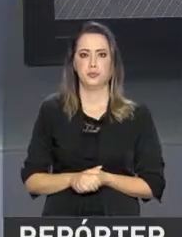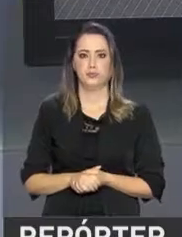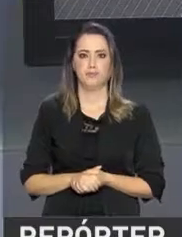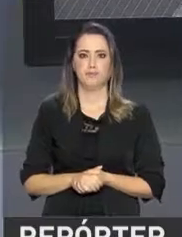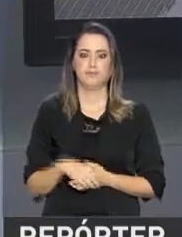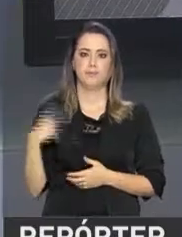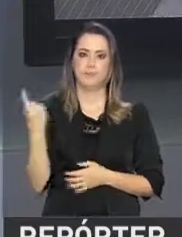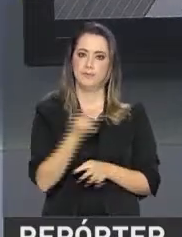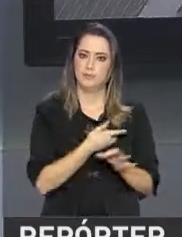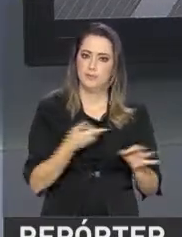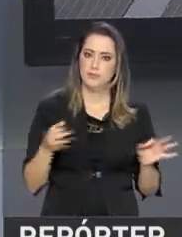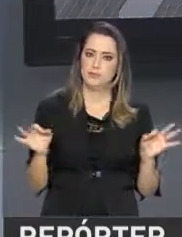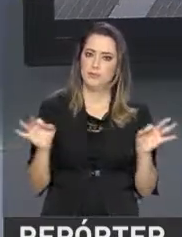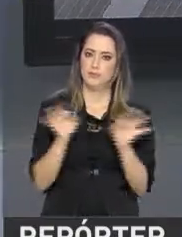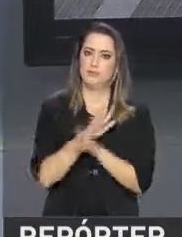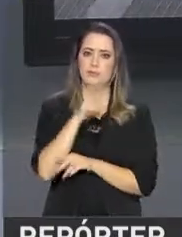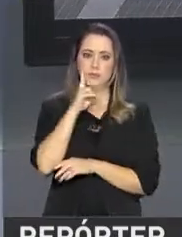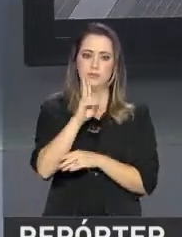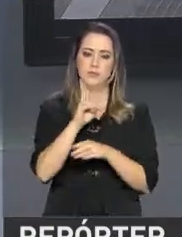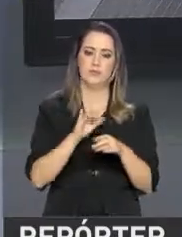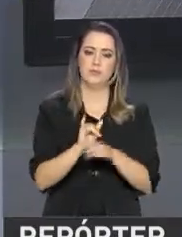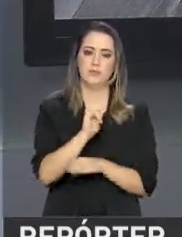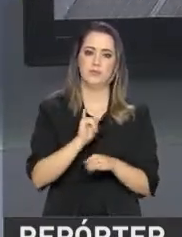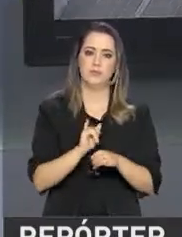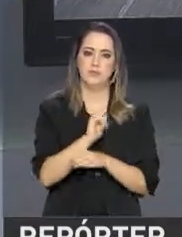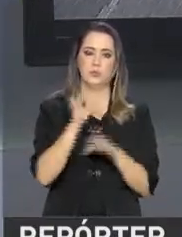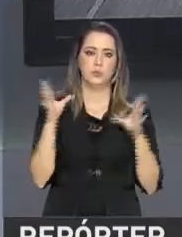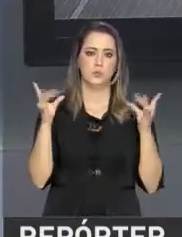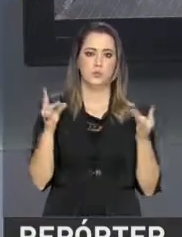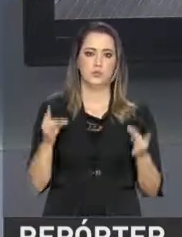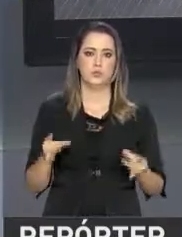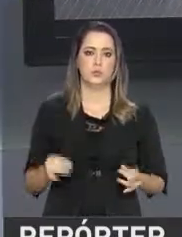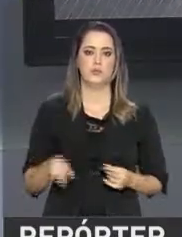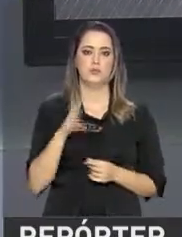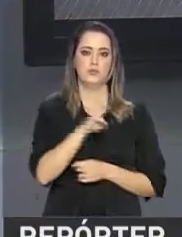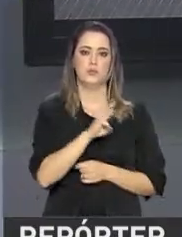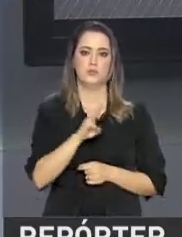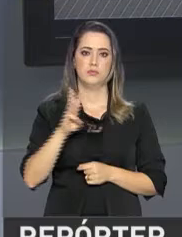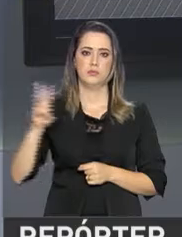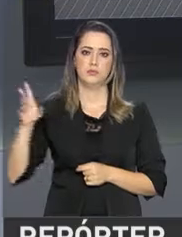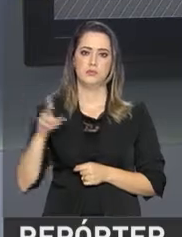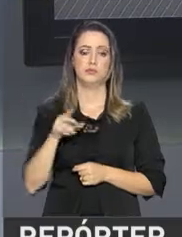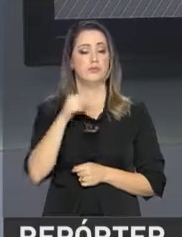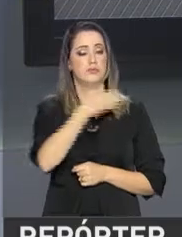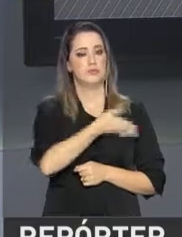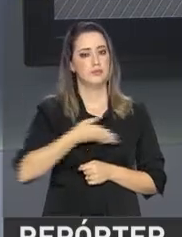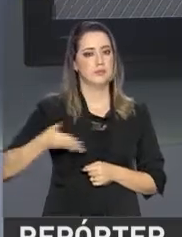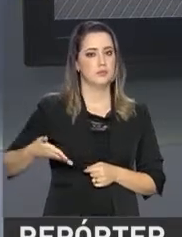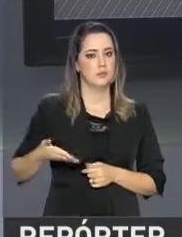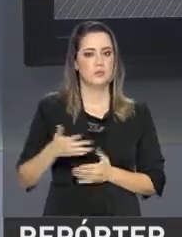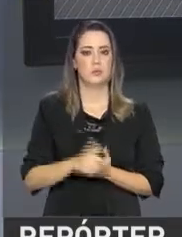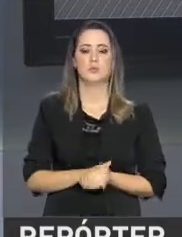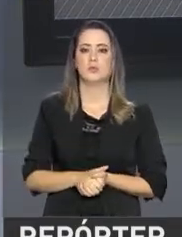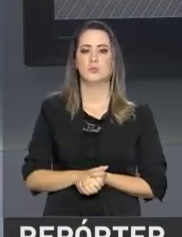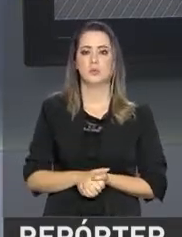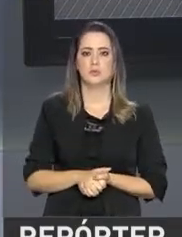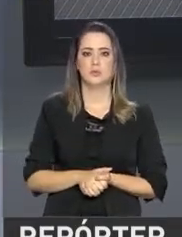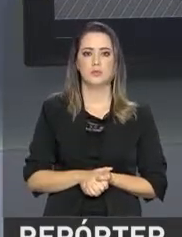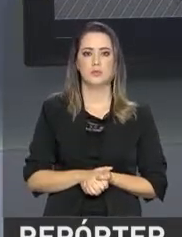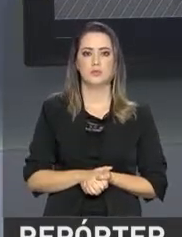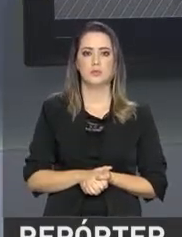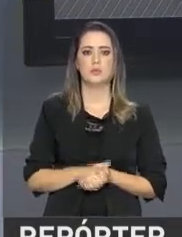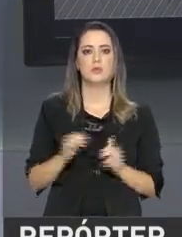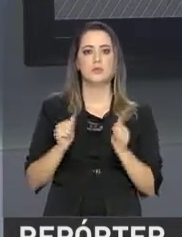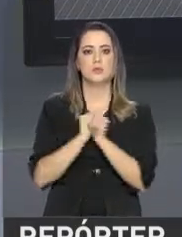nós ficamos por aqui você pode rever as reportagens no youtube toda nossa programação também está na página da nbr na